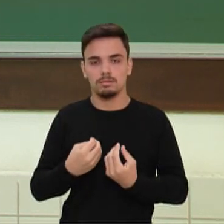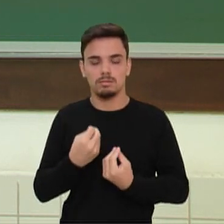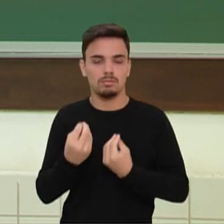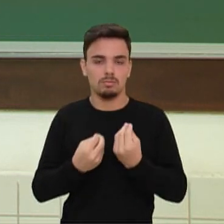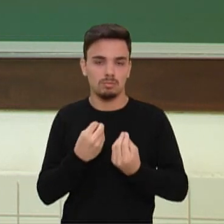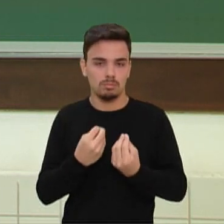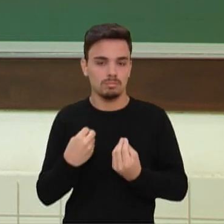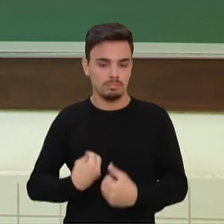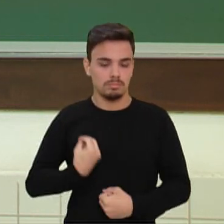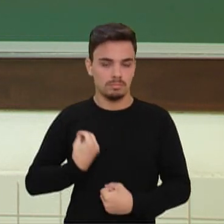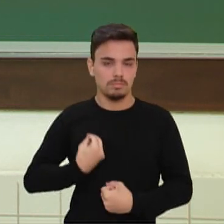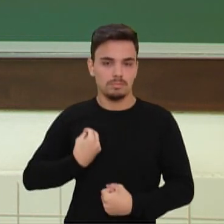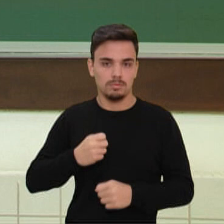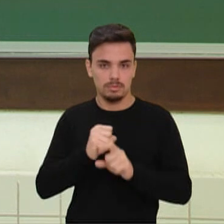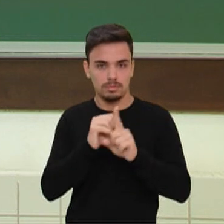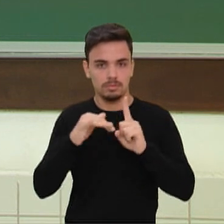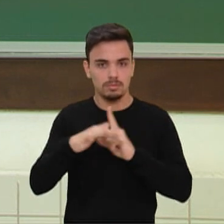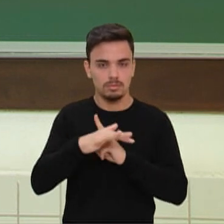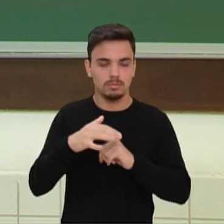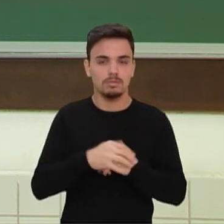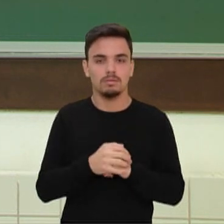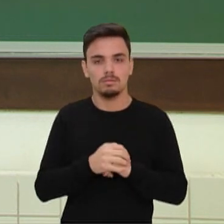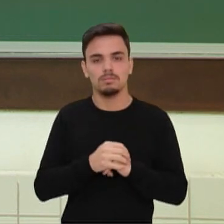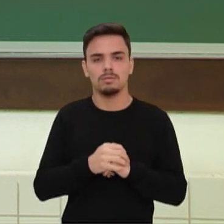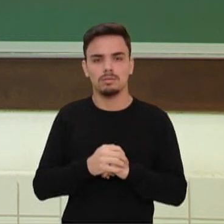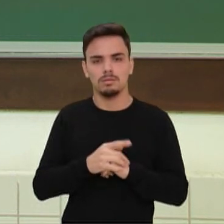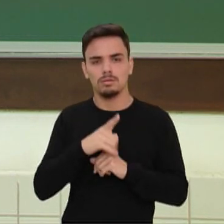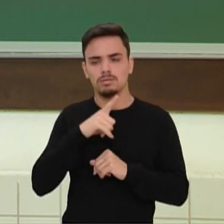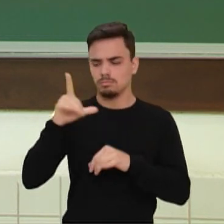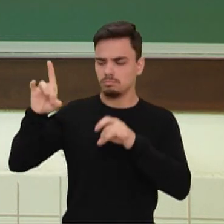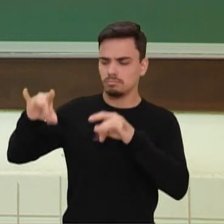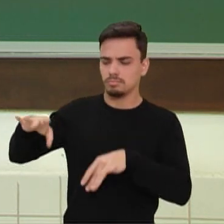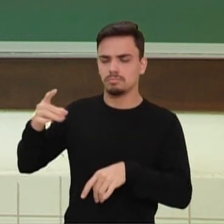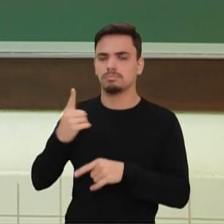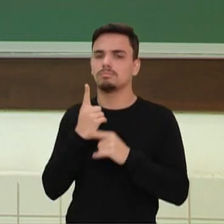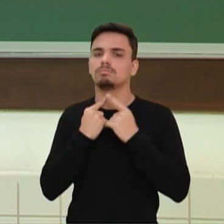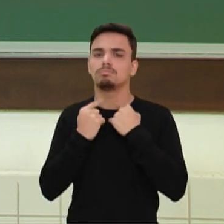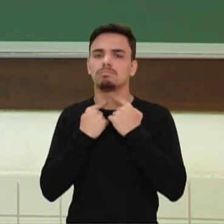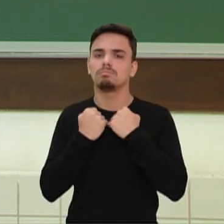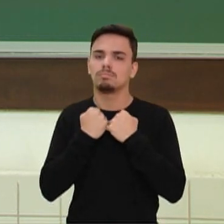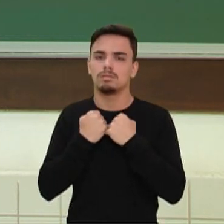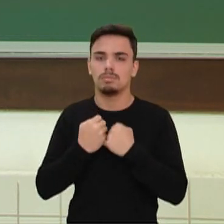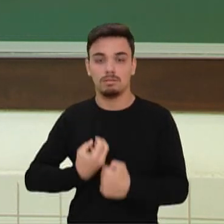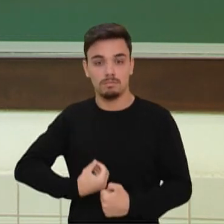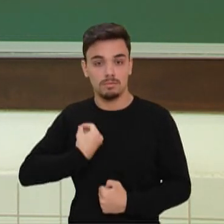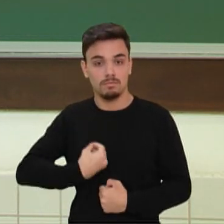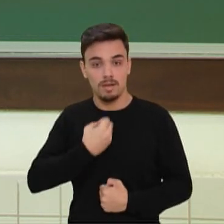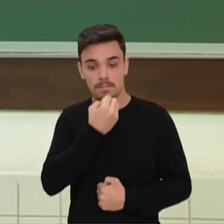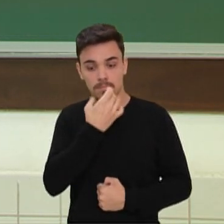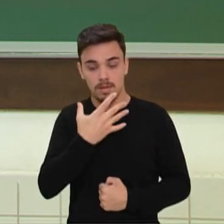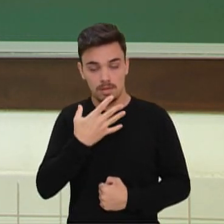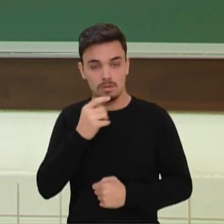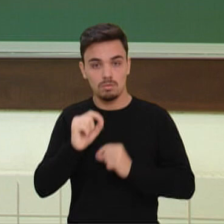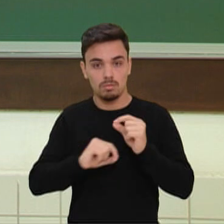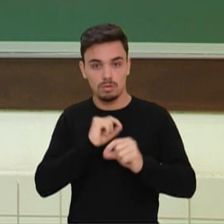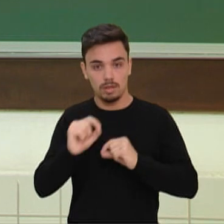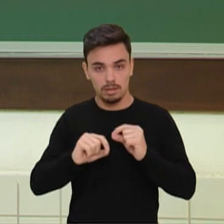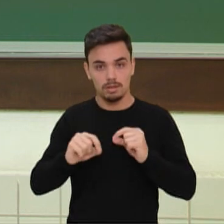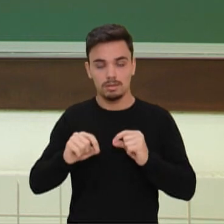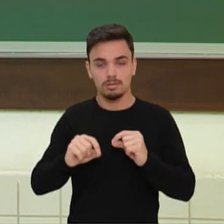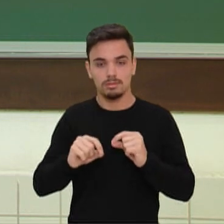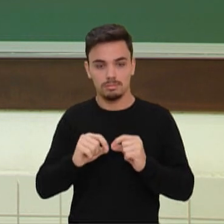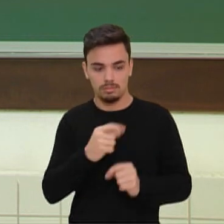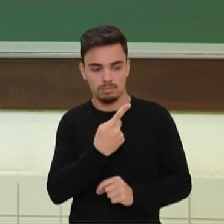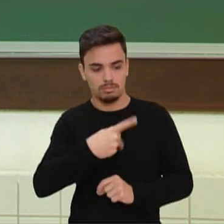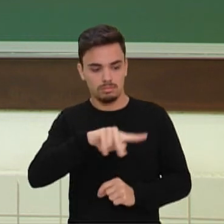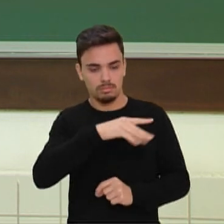que a nossa vida social, ela implica a renúncia dos nossos desejos. Para a gente viver bem com os outros, a gente tem que abrir mão de muita coisa